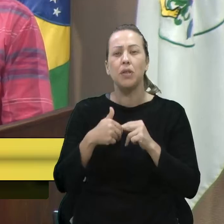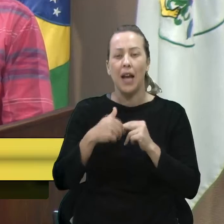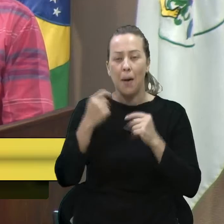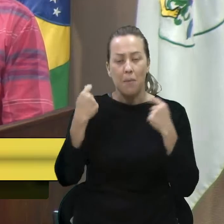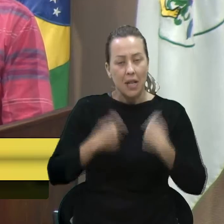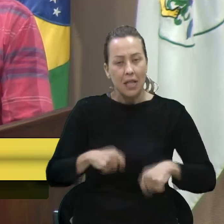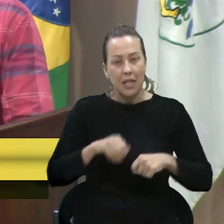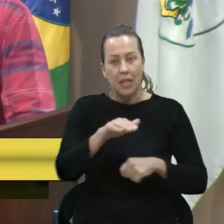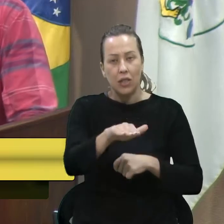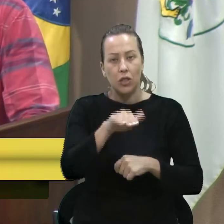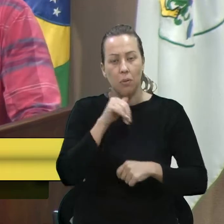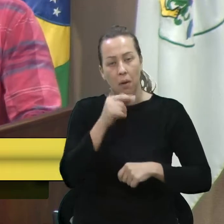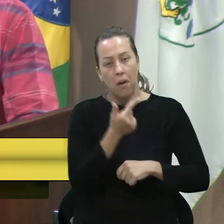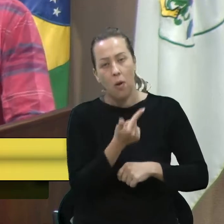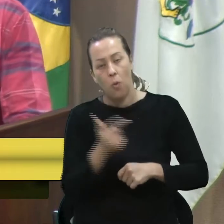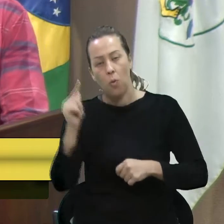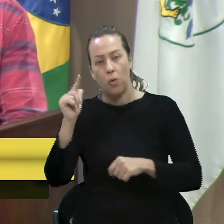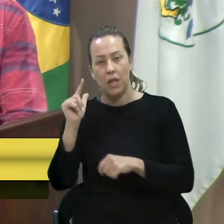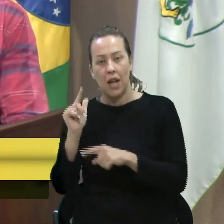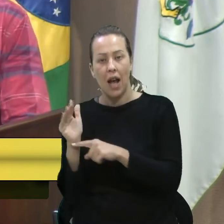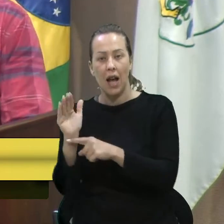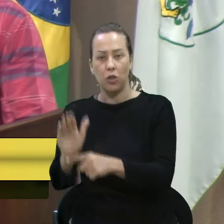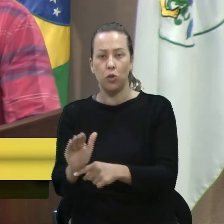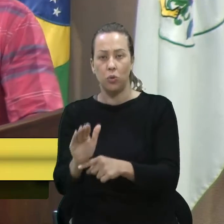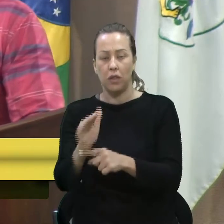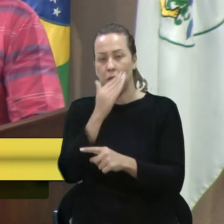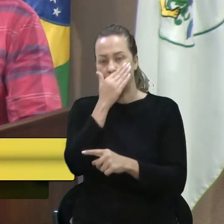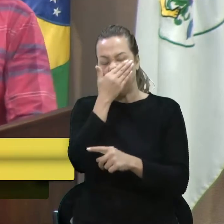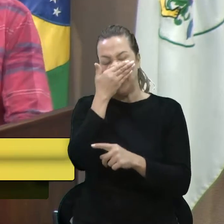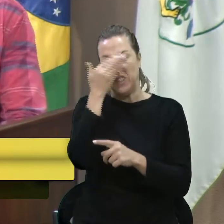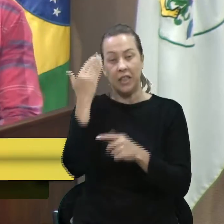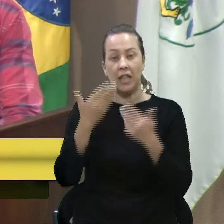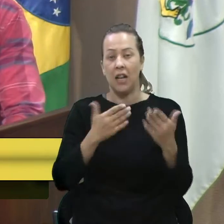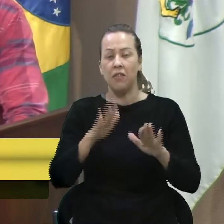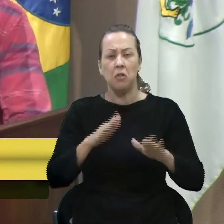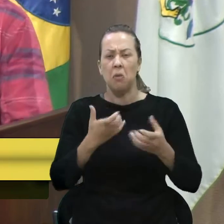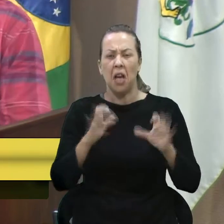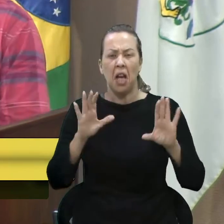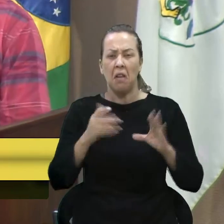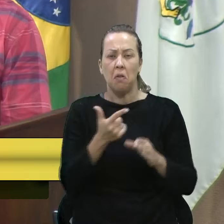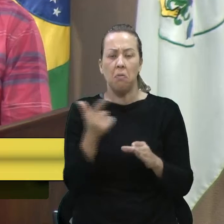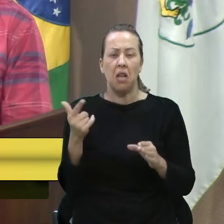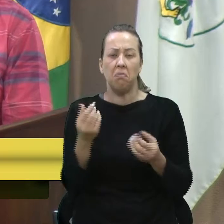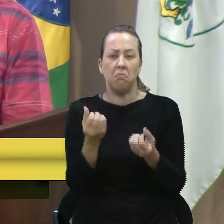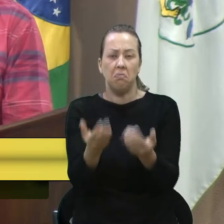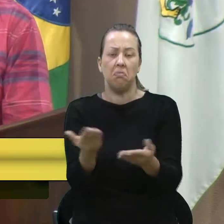de procurar 188, de procurar ajuda, ou talvez já nem quer mais procurar ajuda, já se entrega.